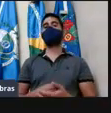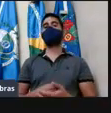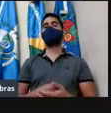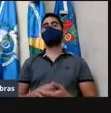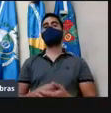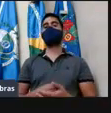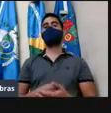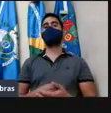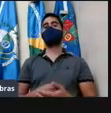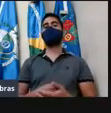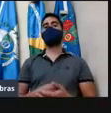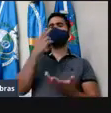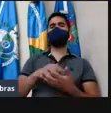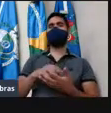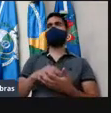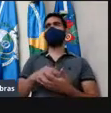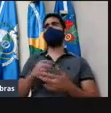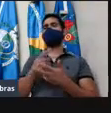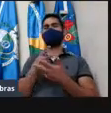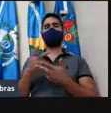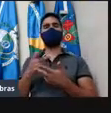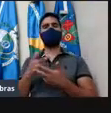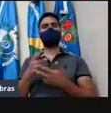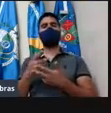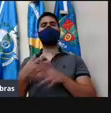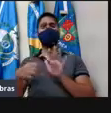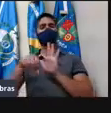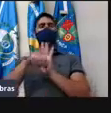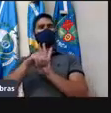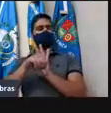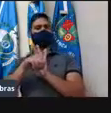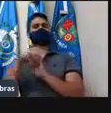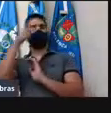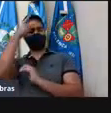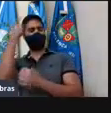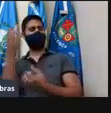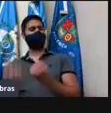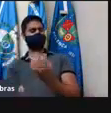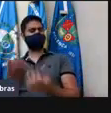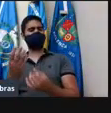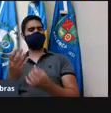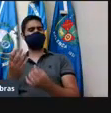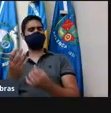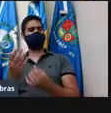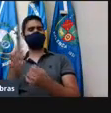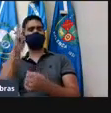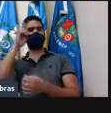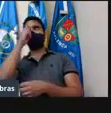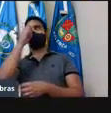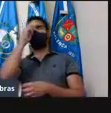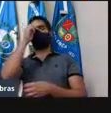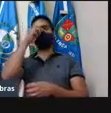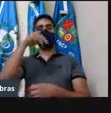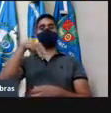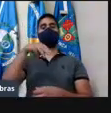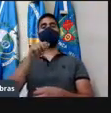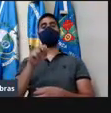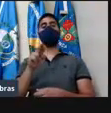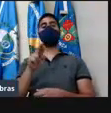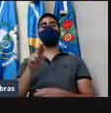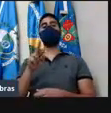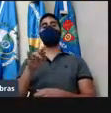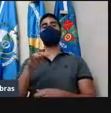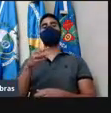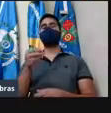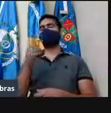parece que foi um incêndio criminoso e o chefe lá, o Maurício, acha